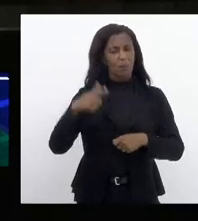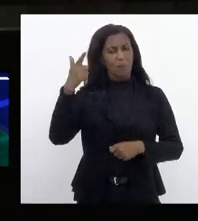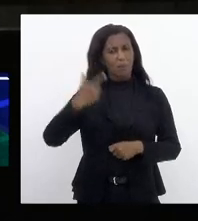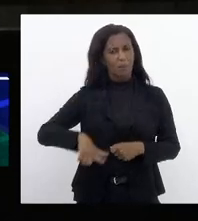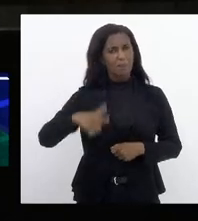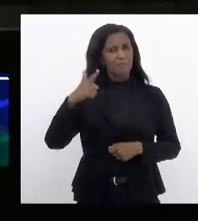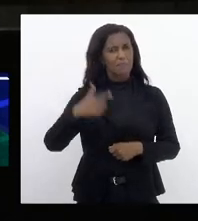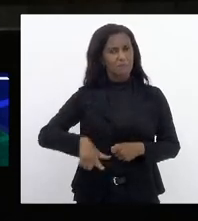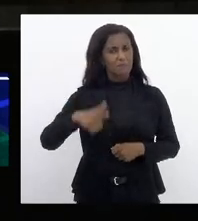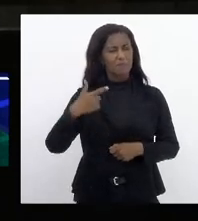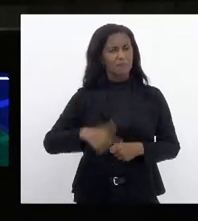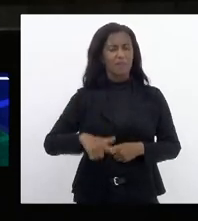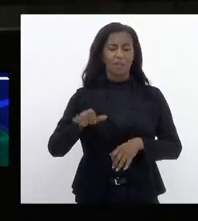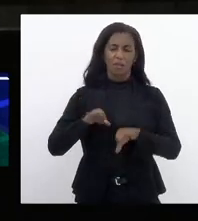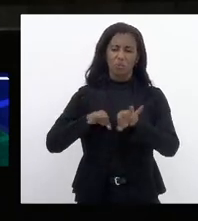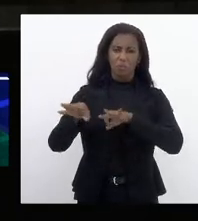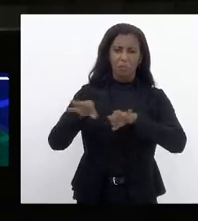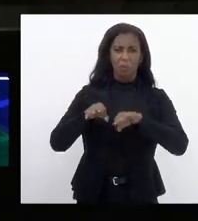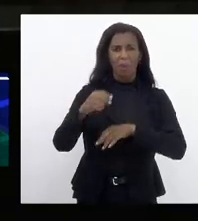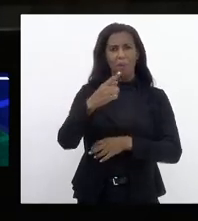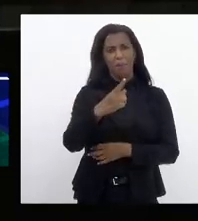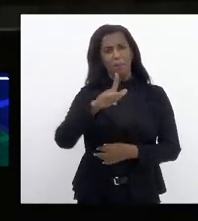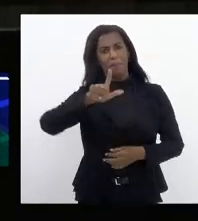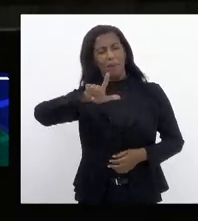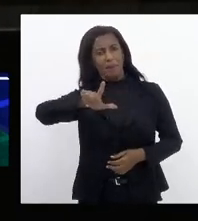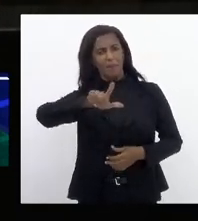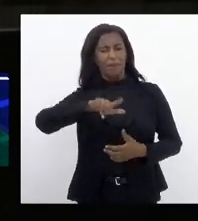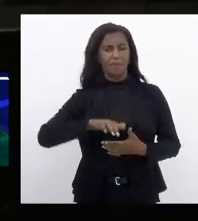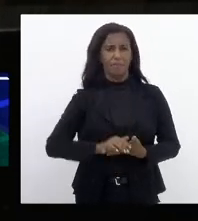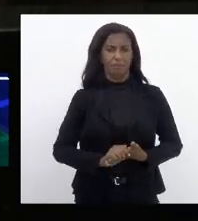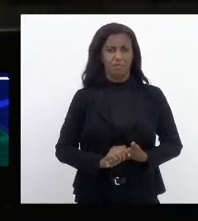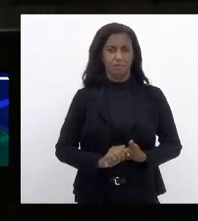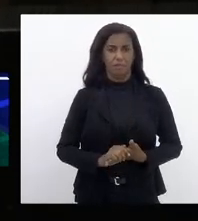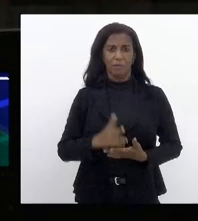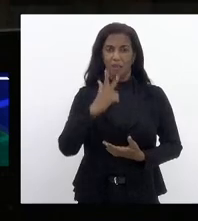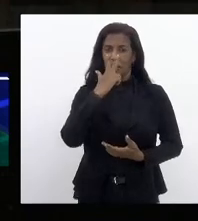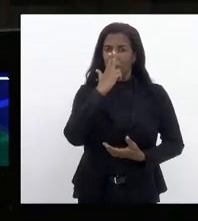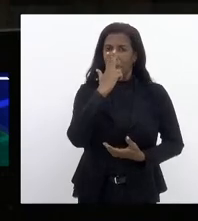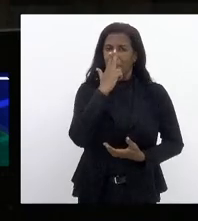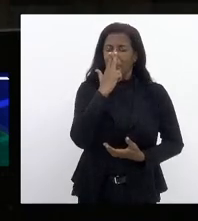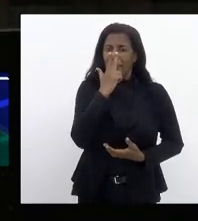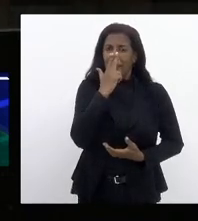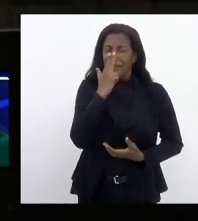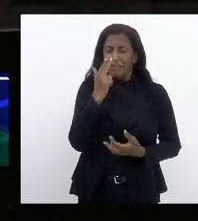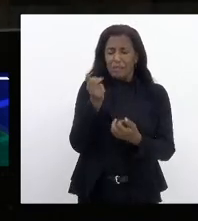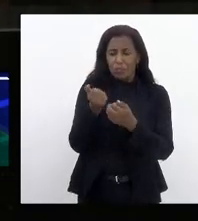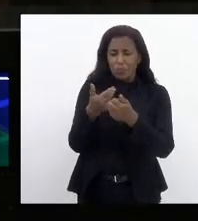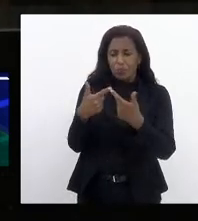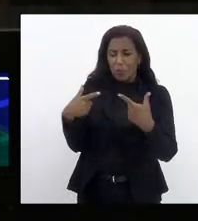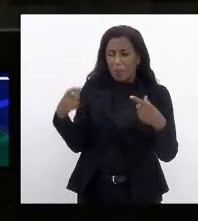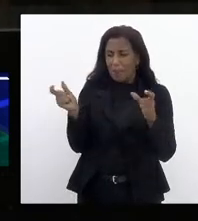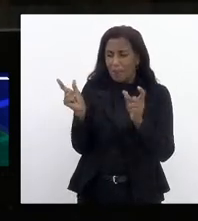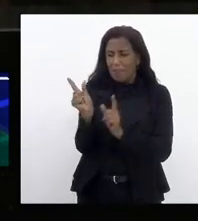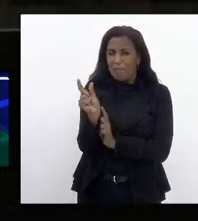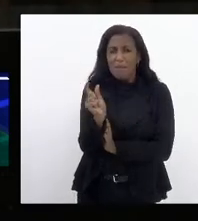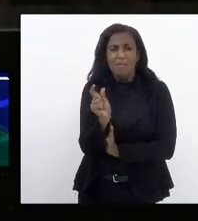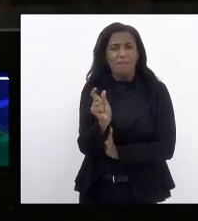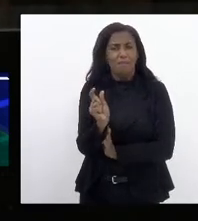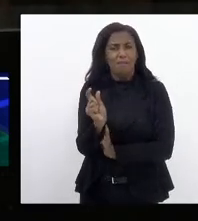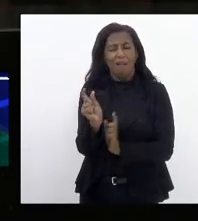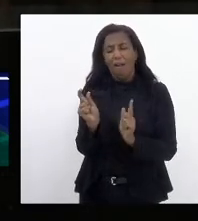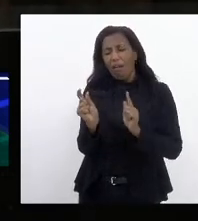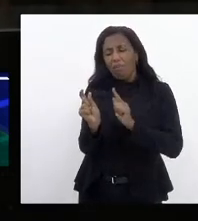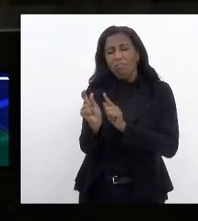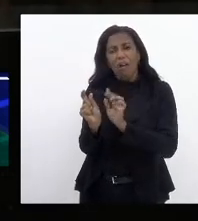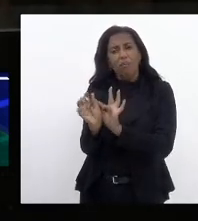mais de projetos de lei como esse. Porque parece uma coisa pequena. Né? Parece uma